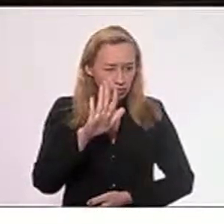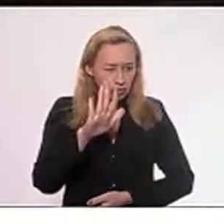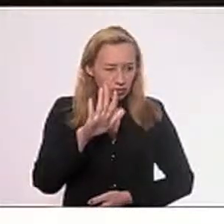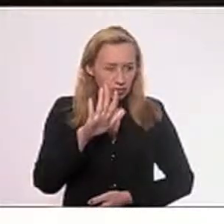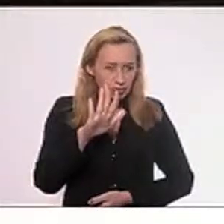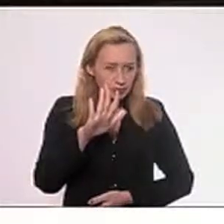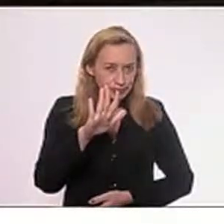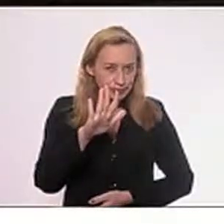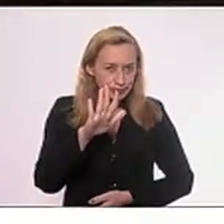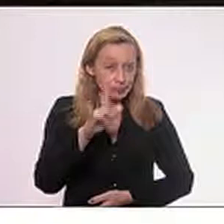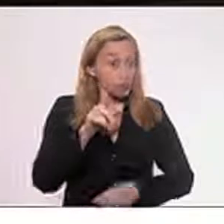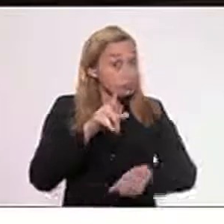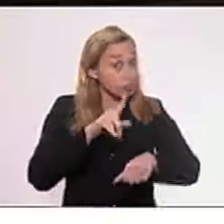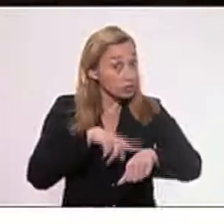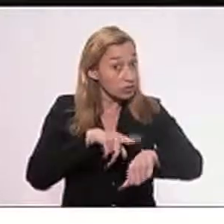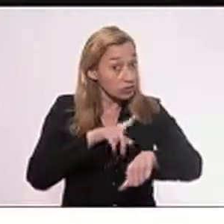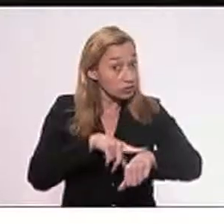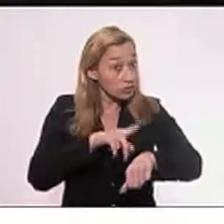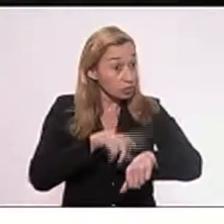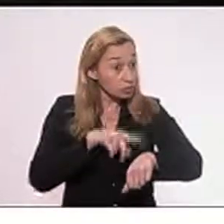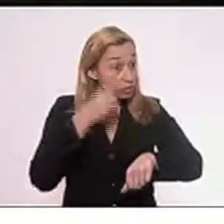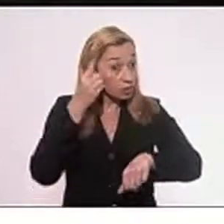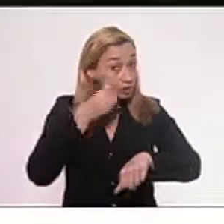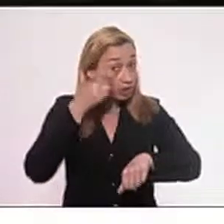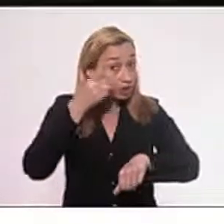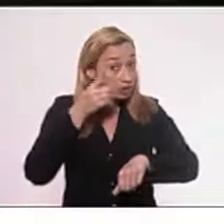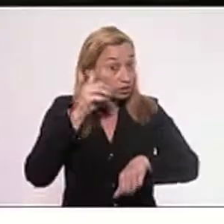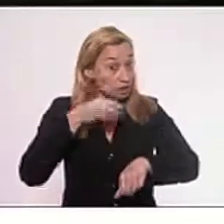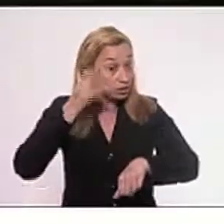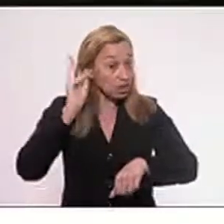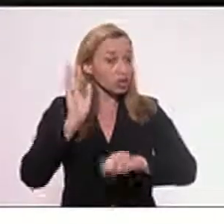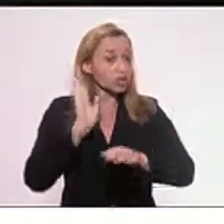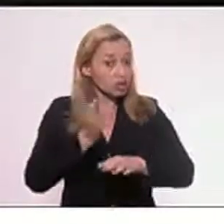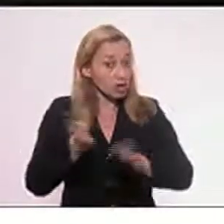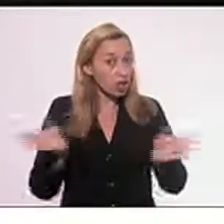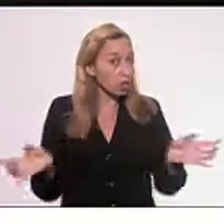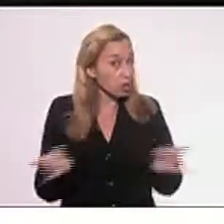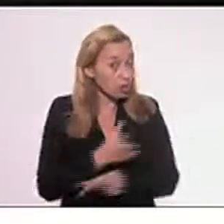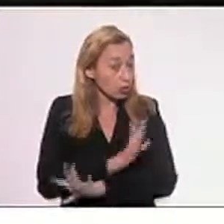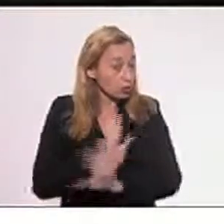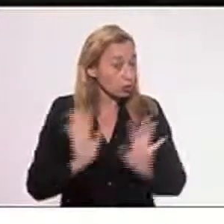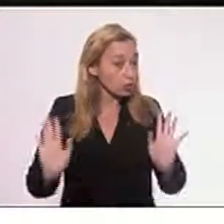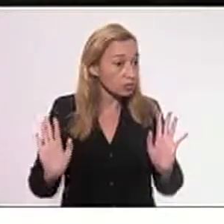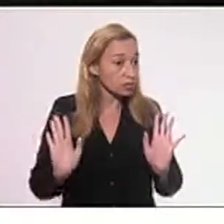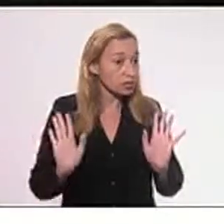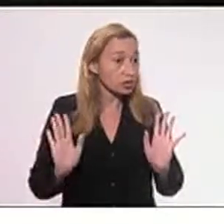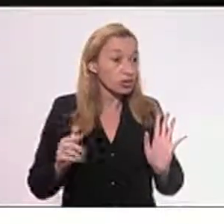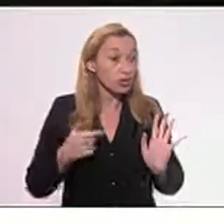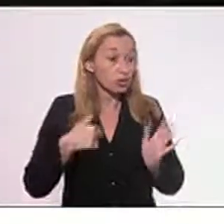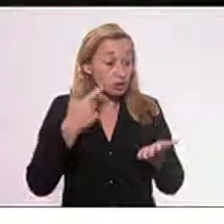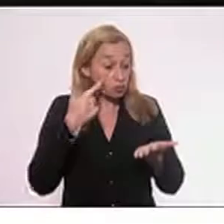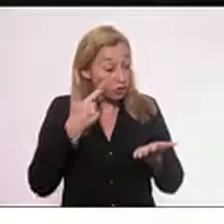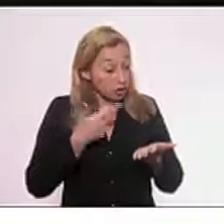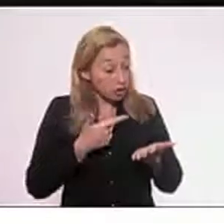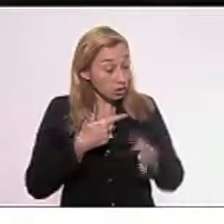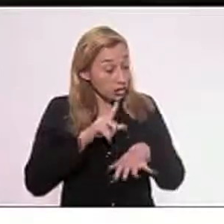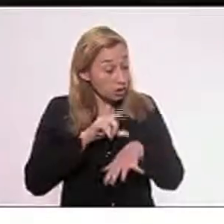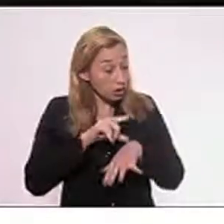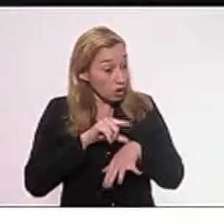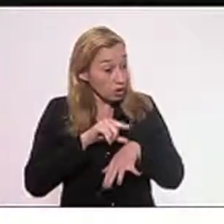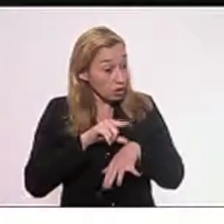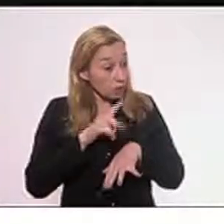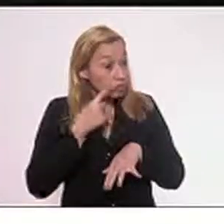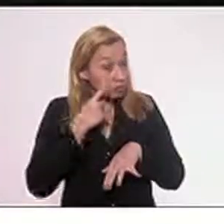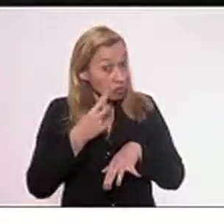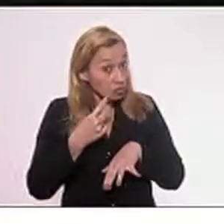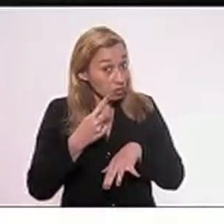o tempo deputado waldeck já acabou de muito sim eu estou aqui piscando aqui mas eu acho que ele